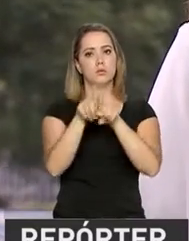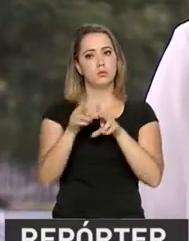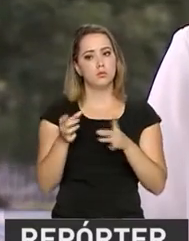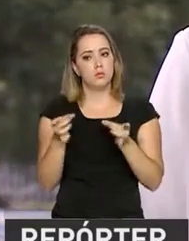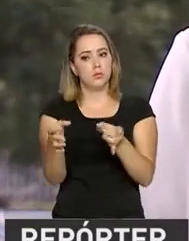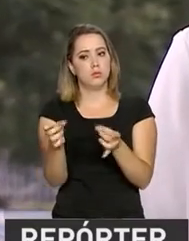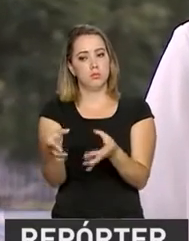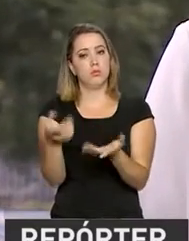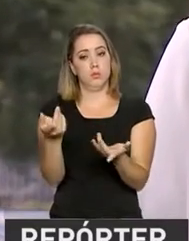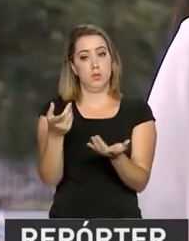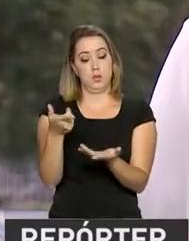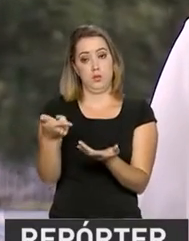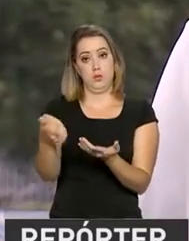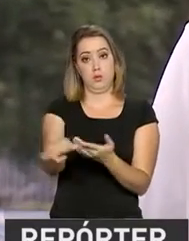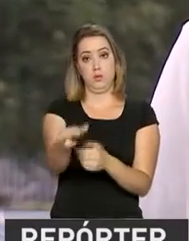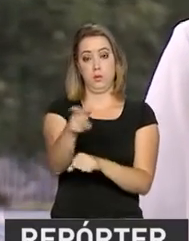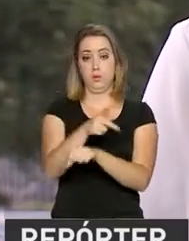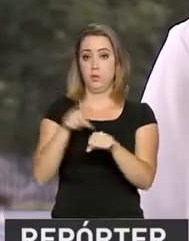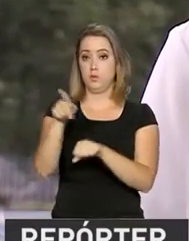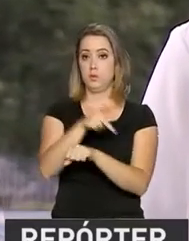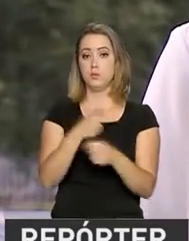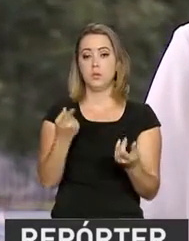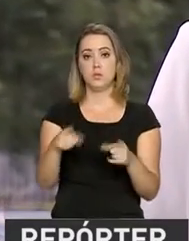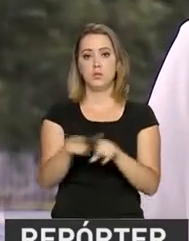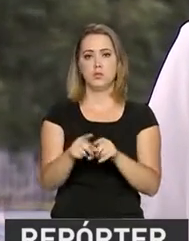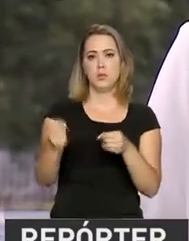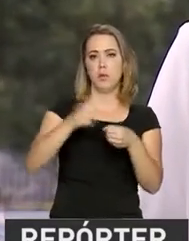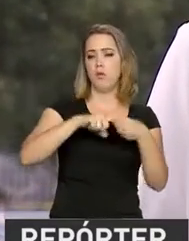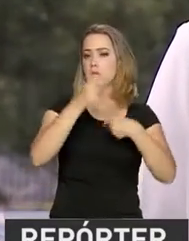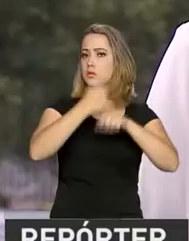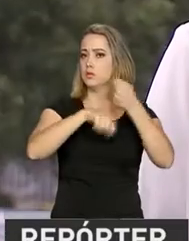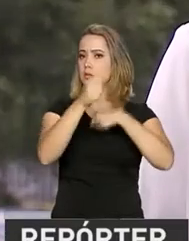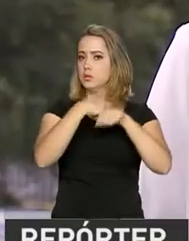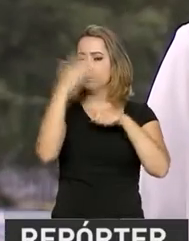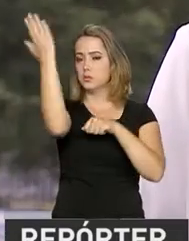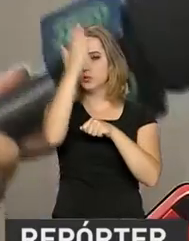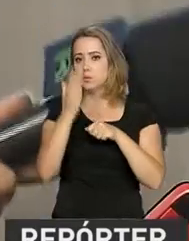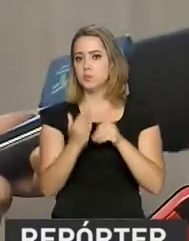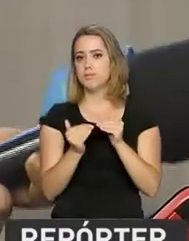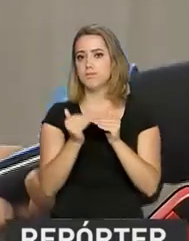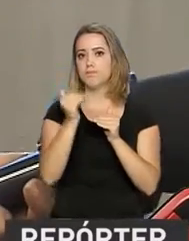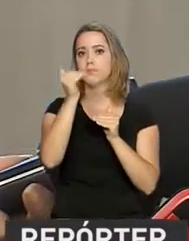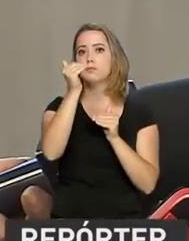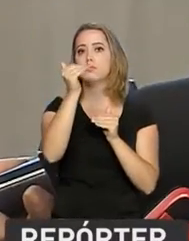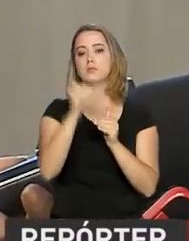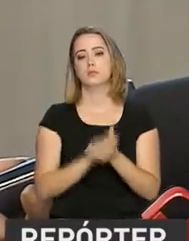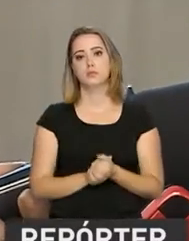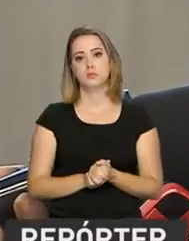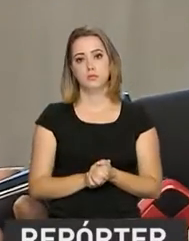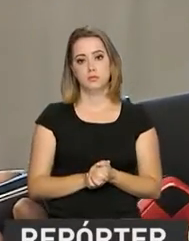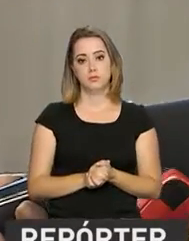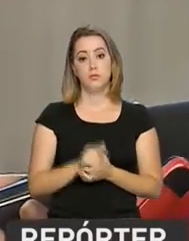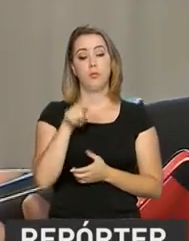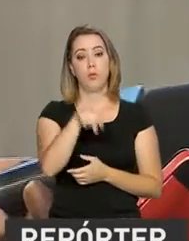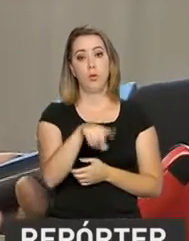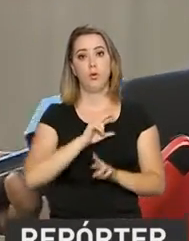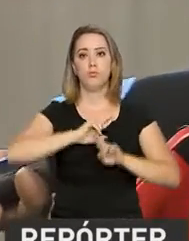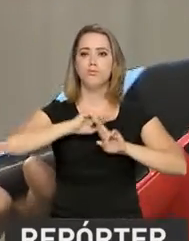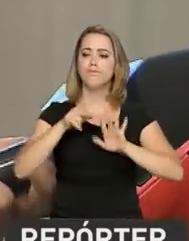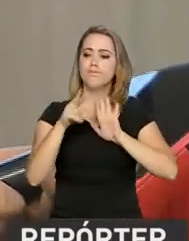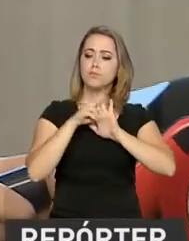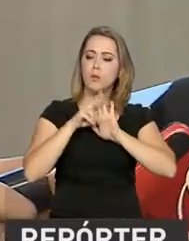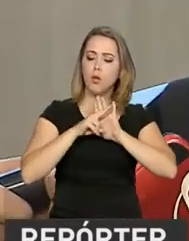mundiais e de retomada do crescimento da economia brasileira a uma série de fatores que indicam a possibilidade